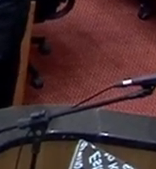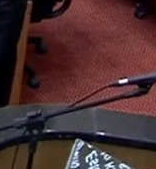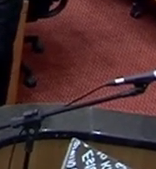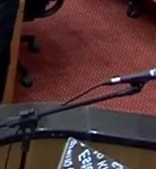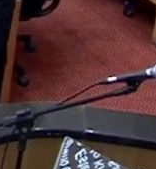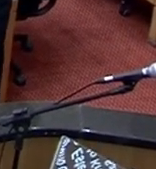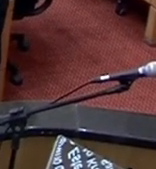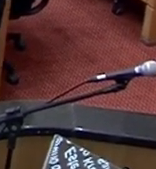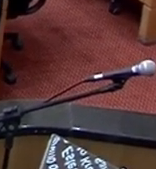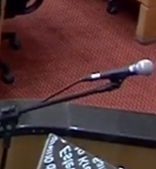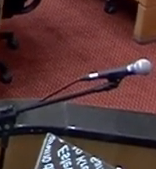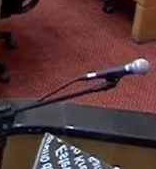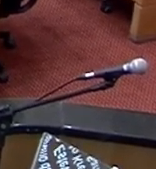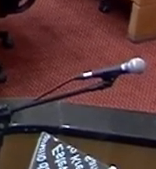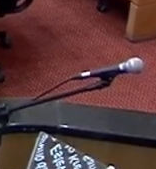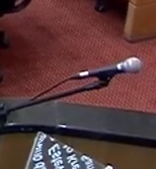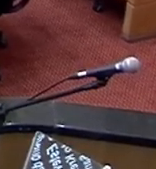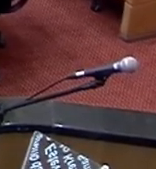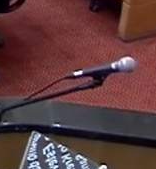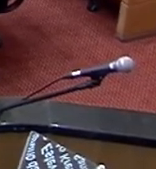Mauro.